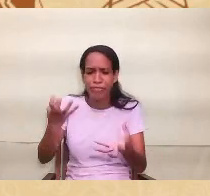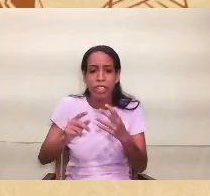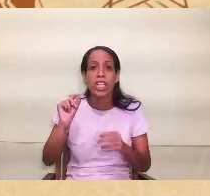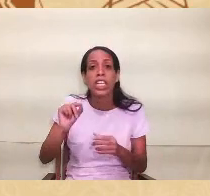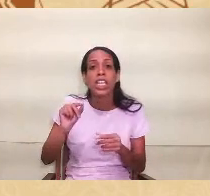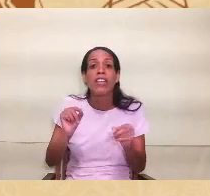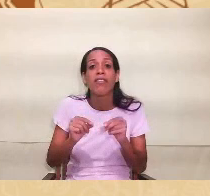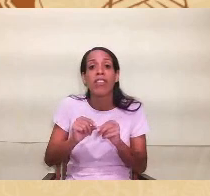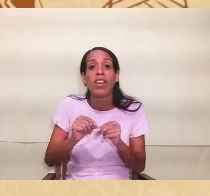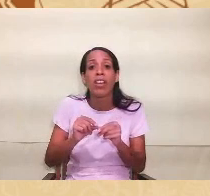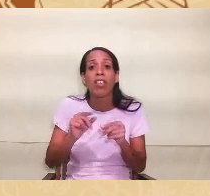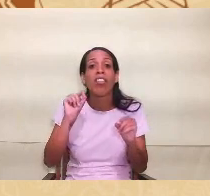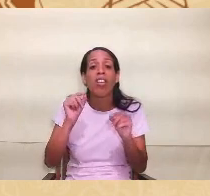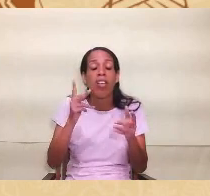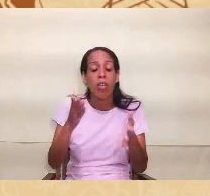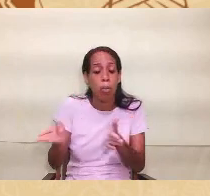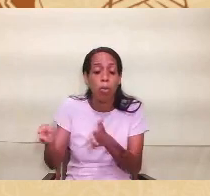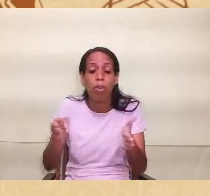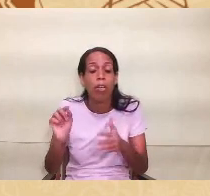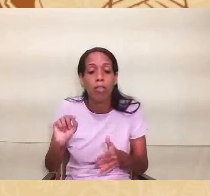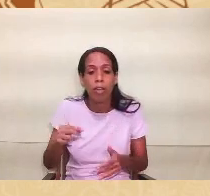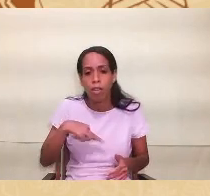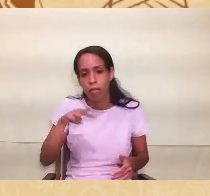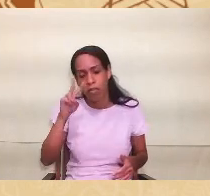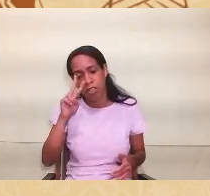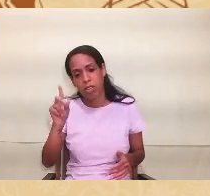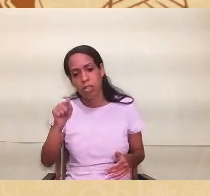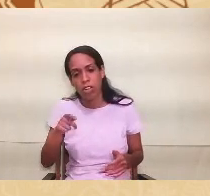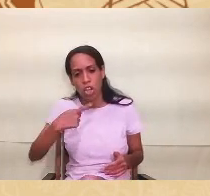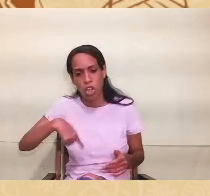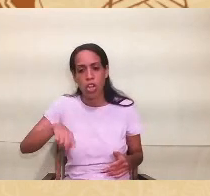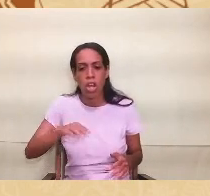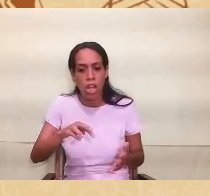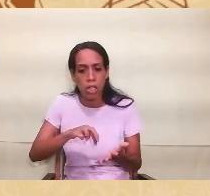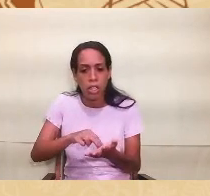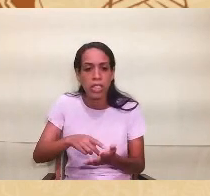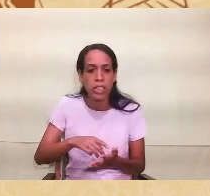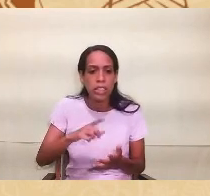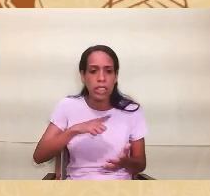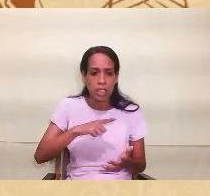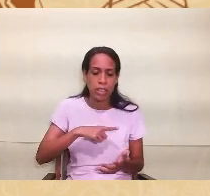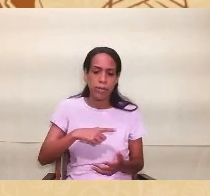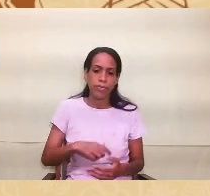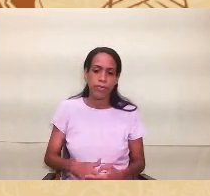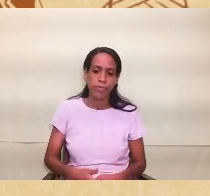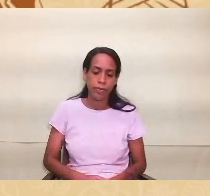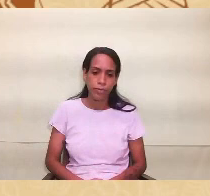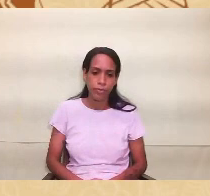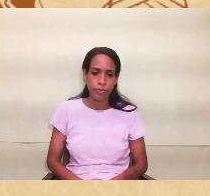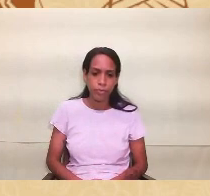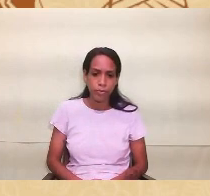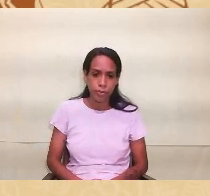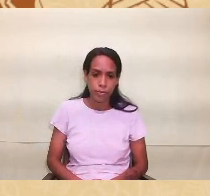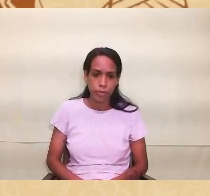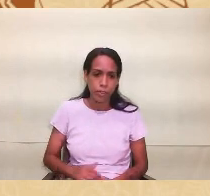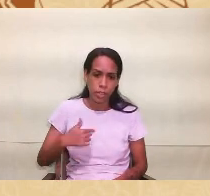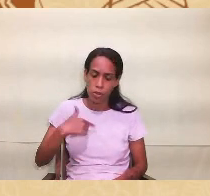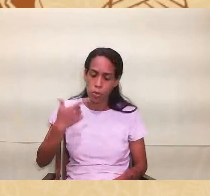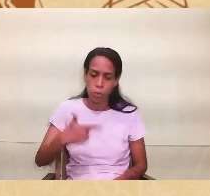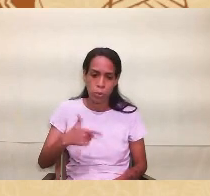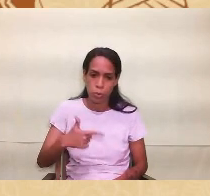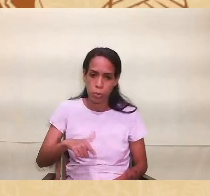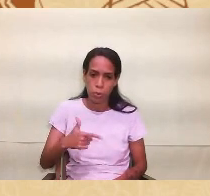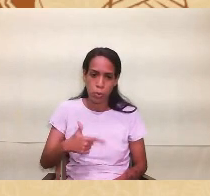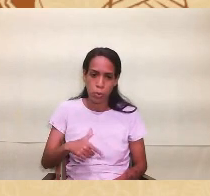é isso. Na minha visão, a gente caminha com as pernas que se tem, né? Eu não tenho eu não